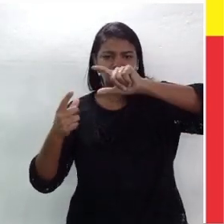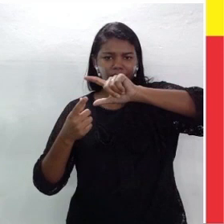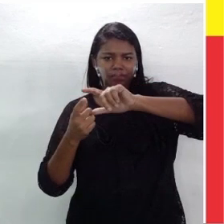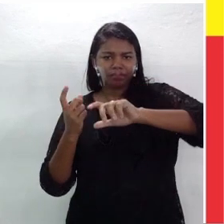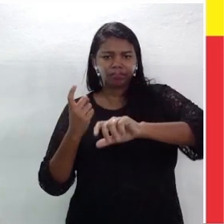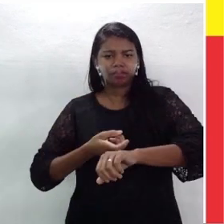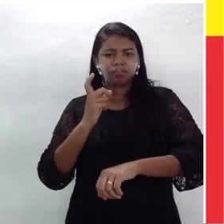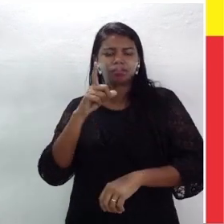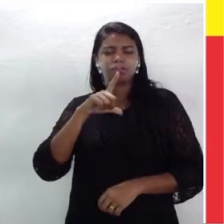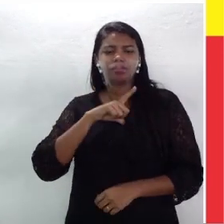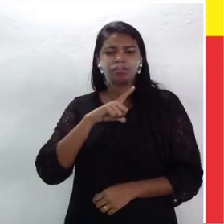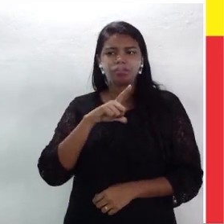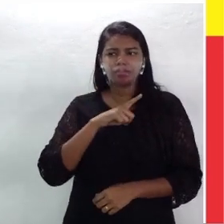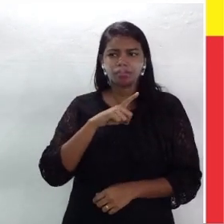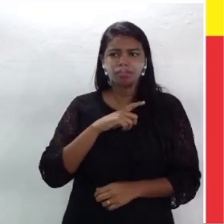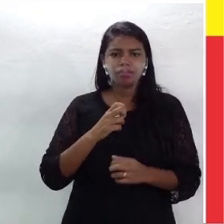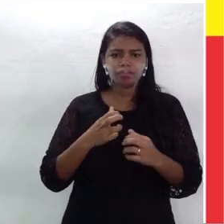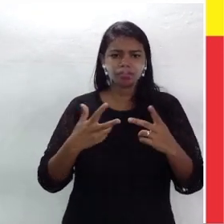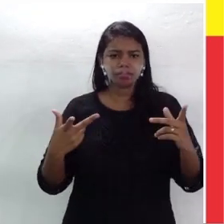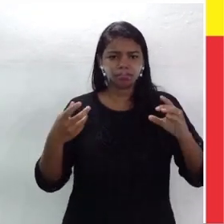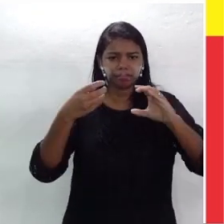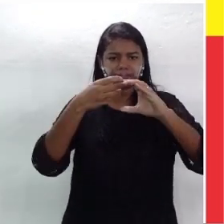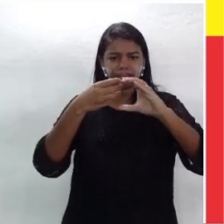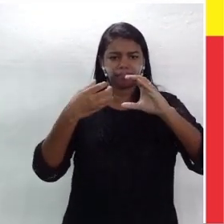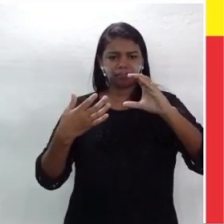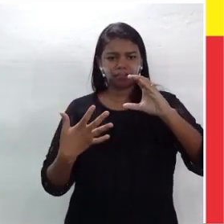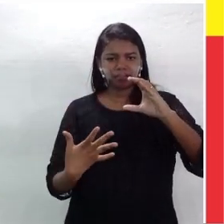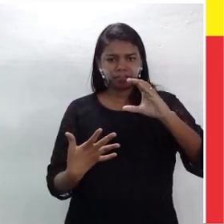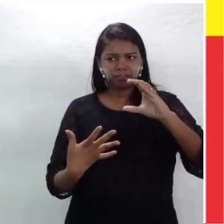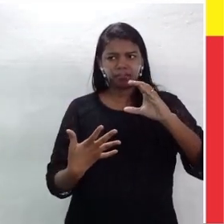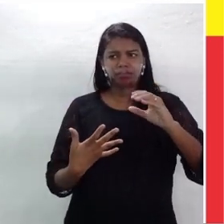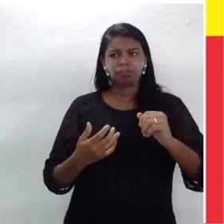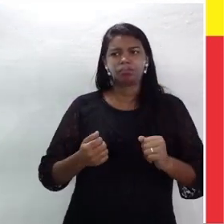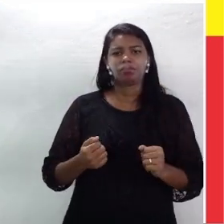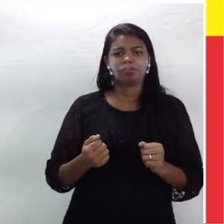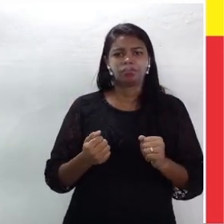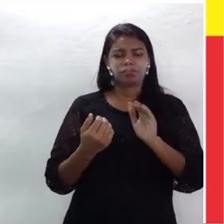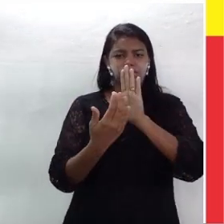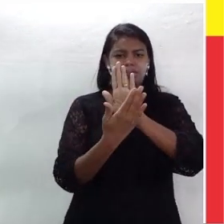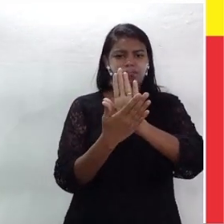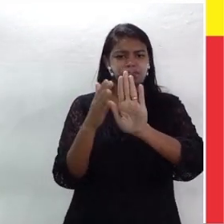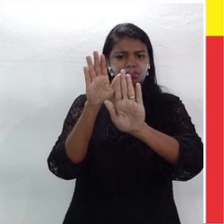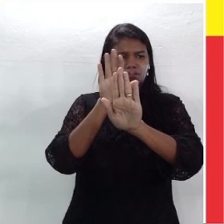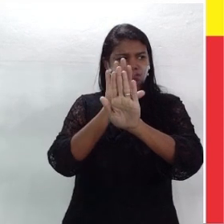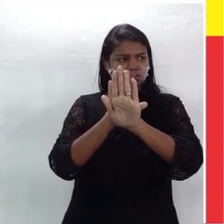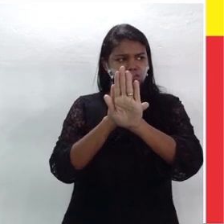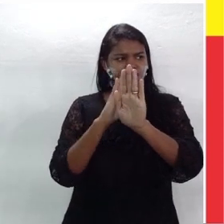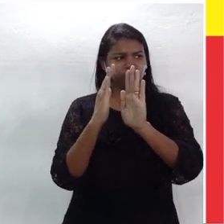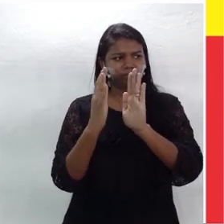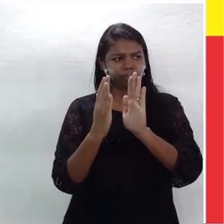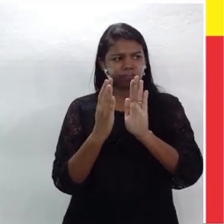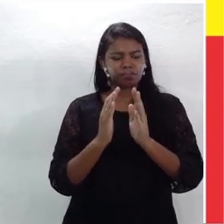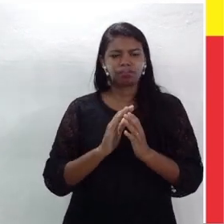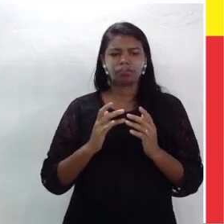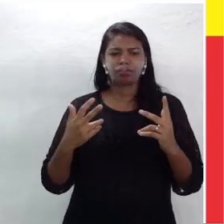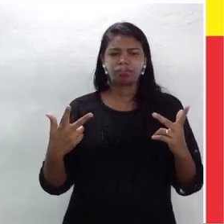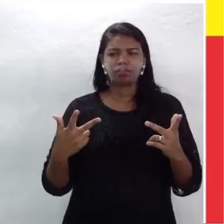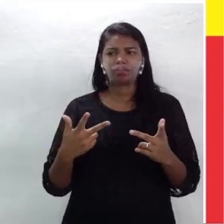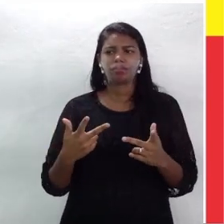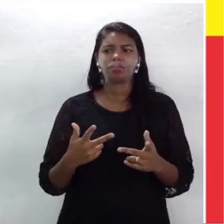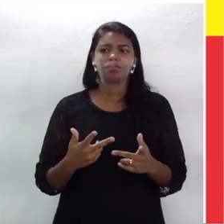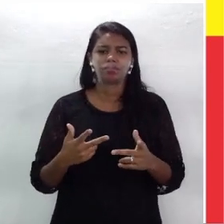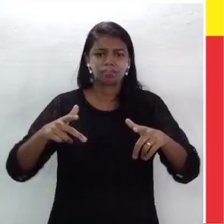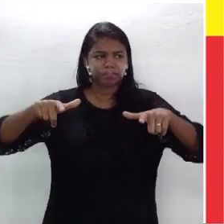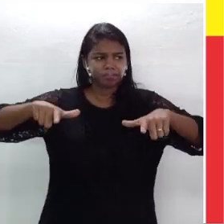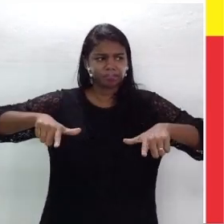ela tem algumas características entre faces, vértice, aresta. Também ocupa um